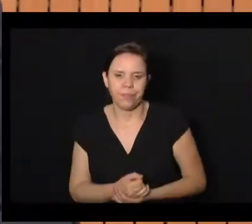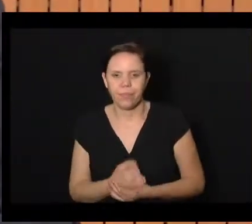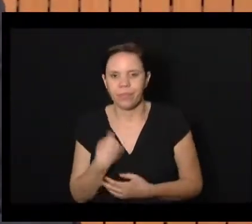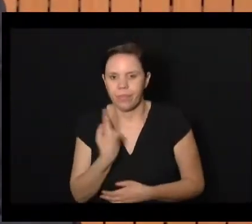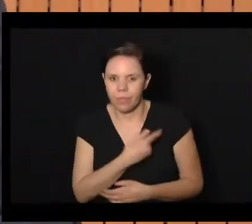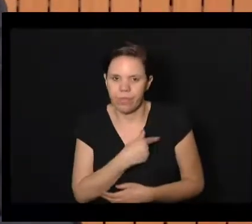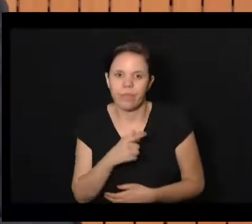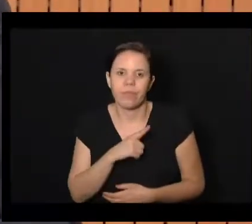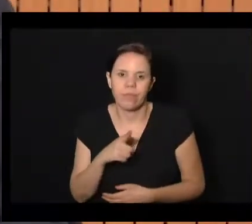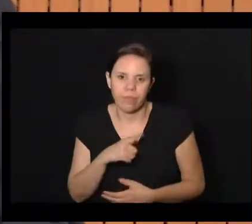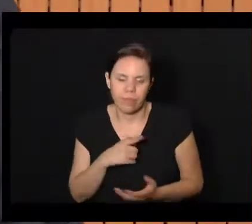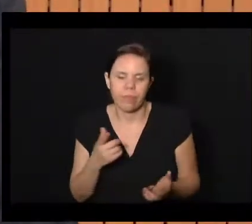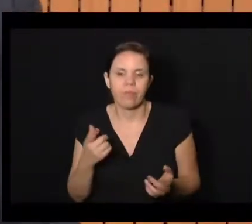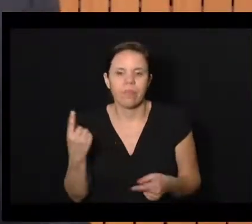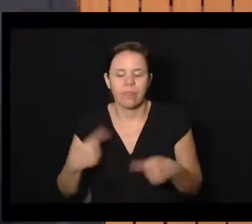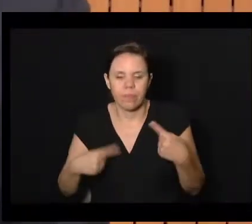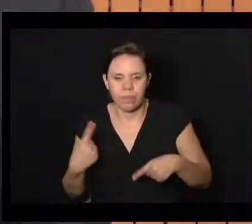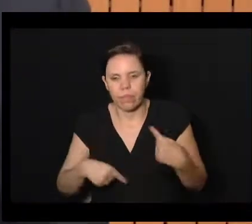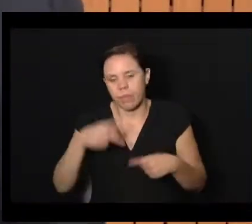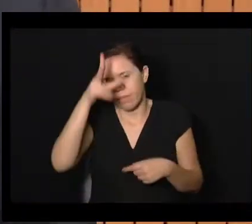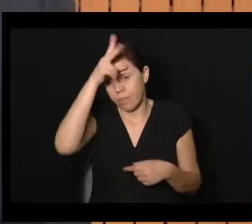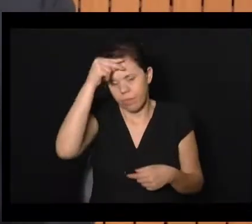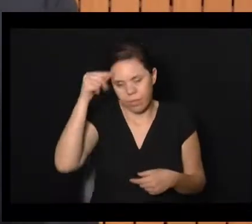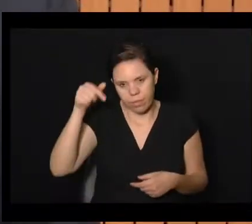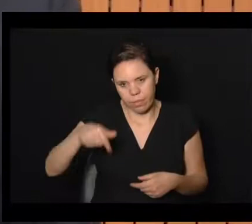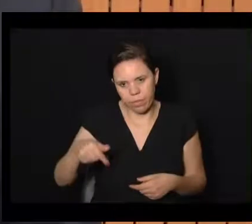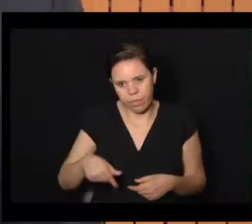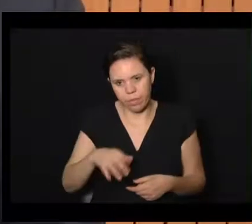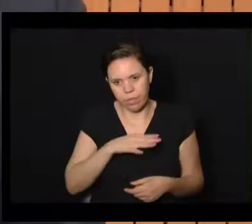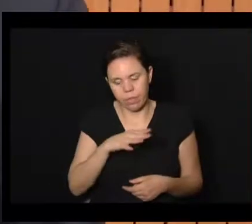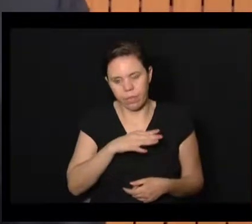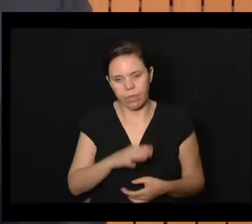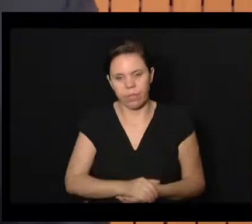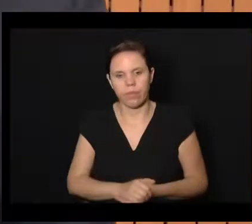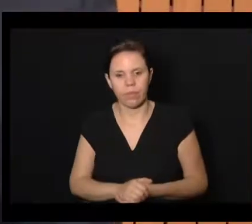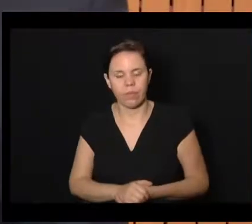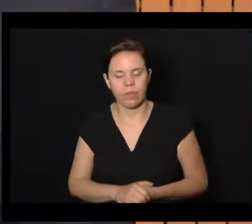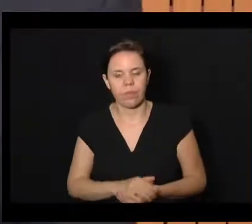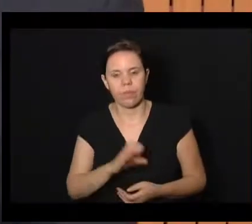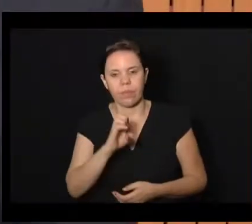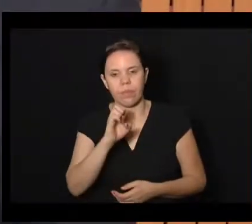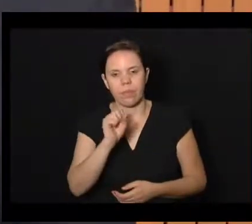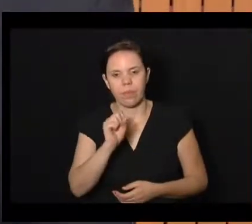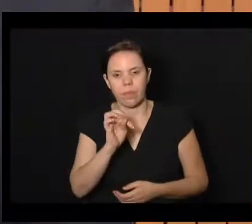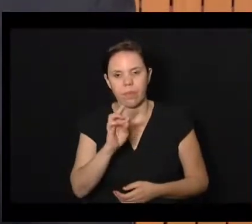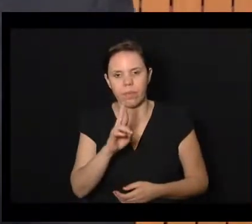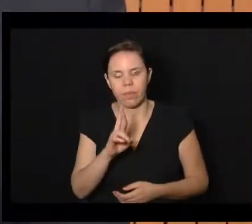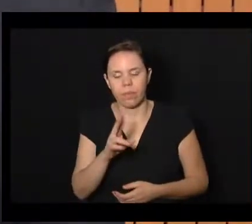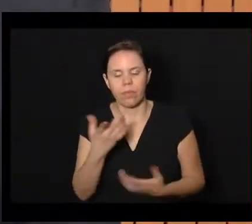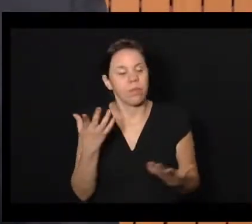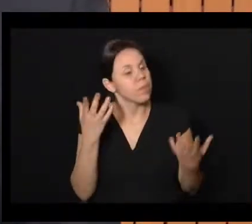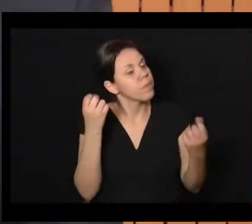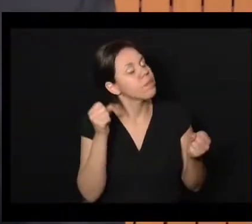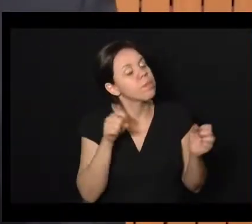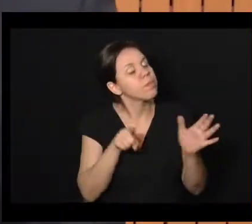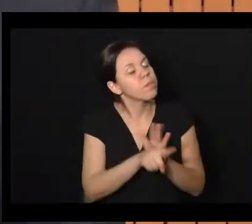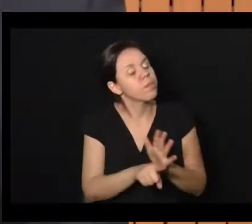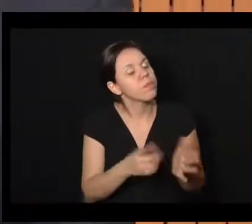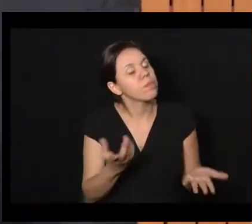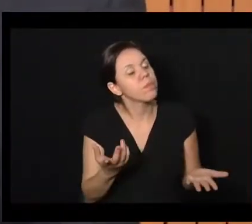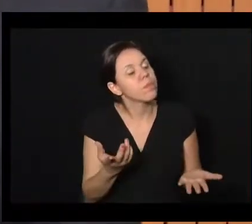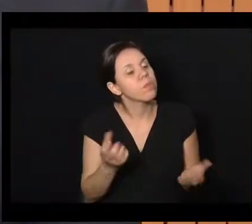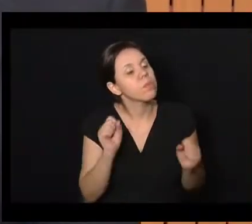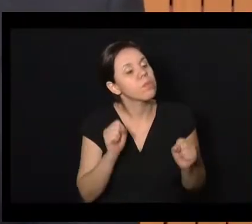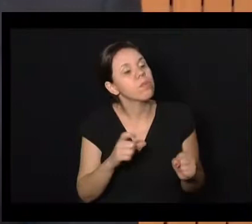é ter uma política pública do município o ministério você pode me informar aqui não sei se nós